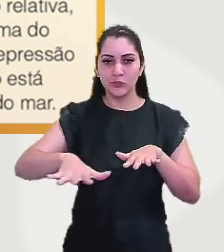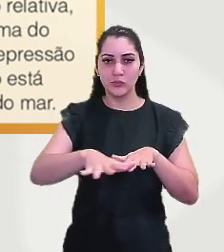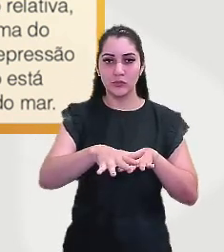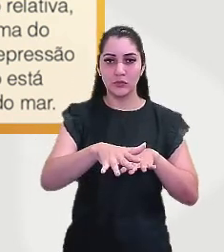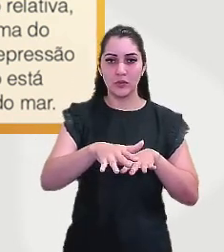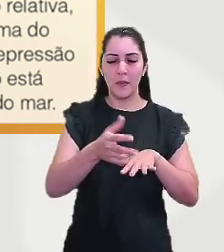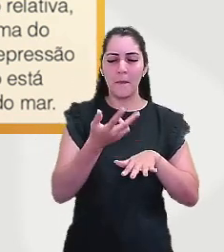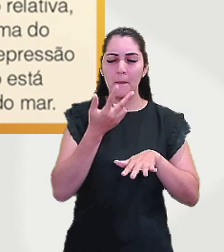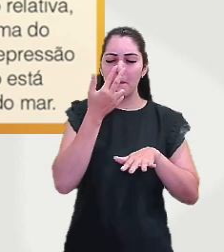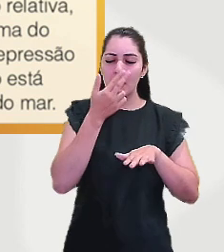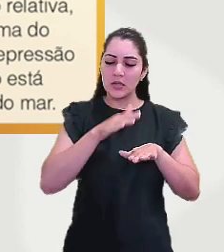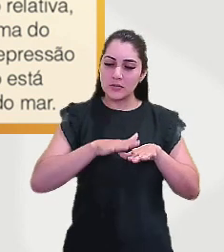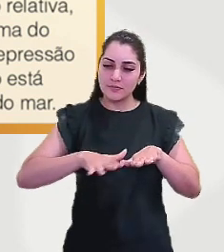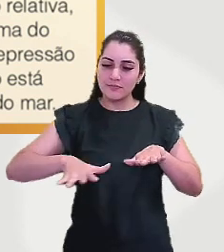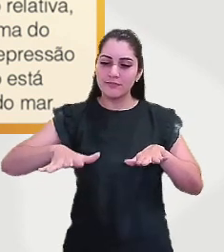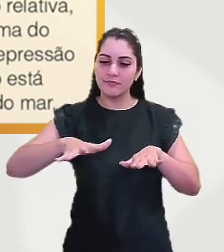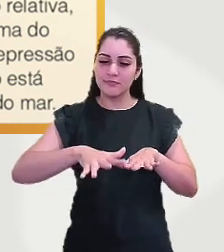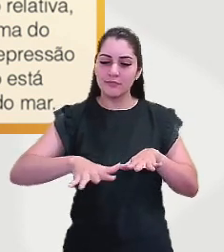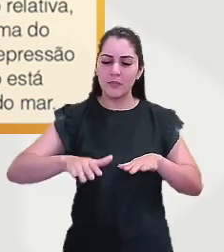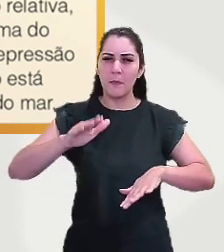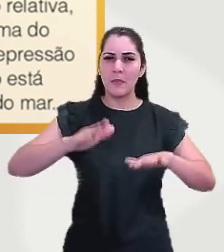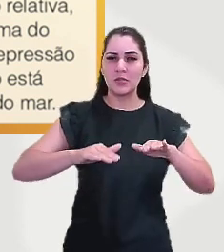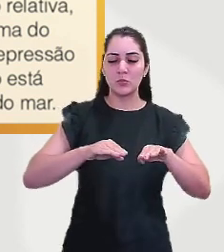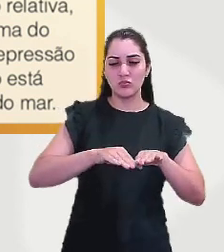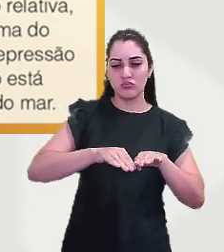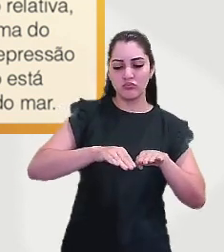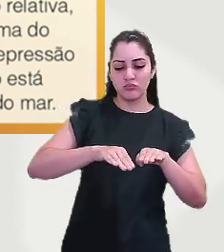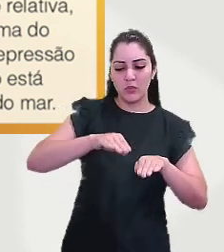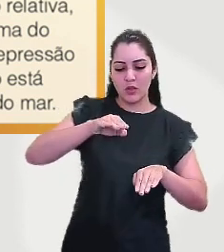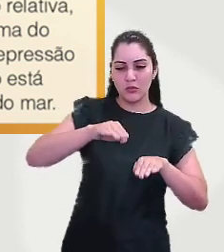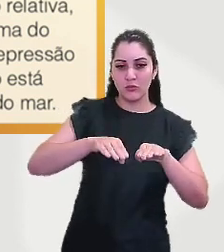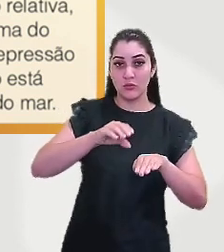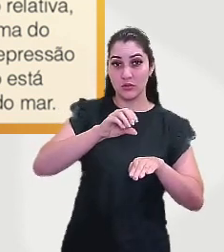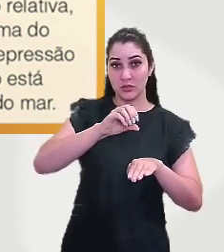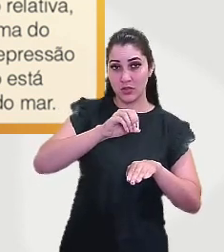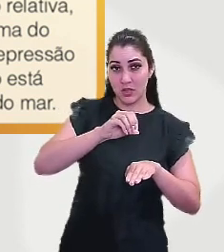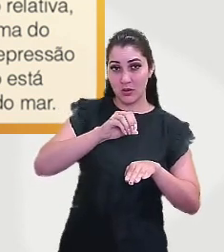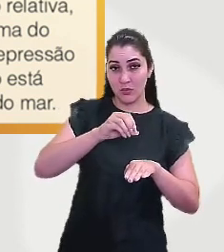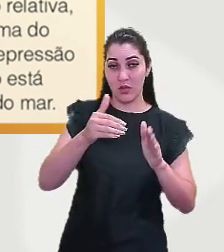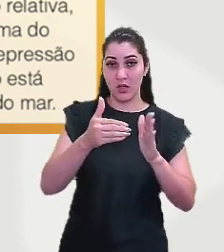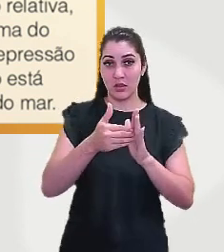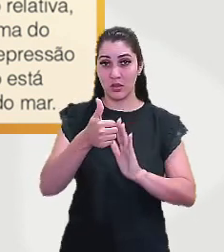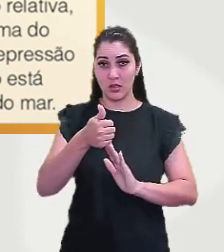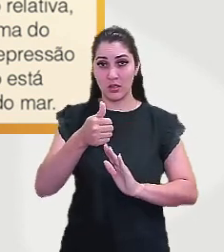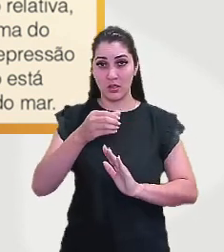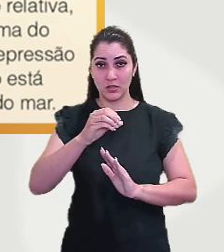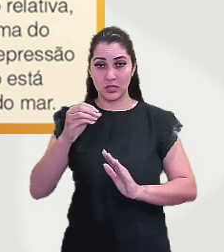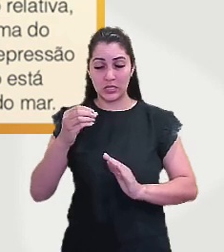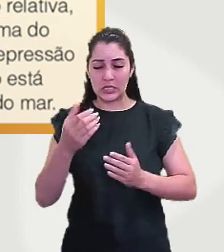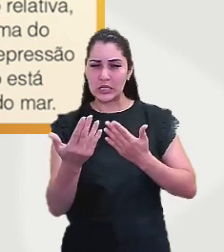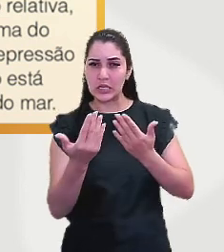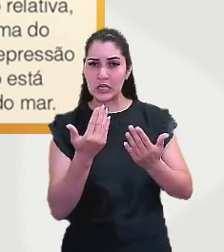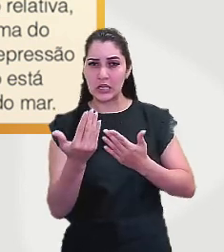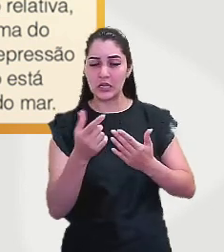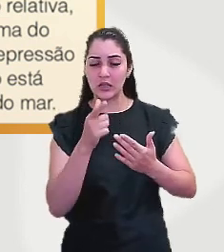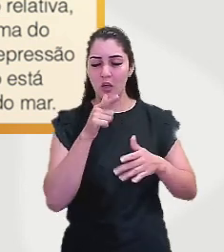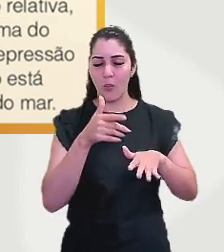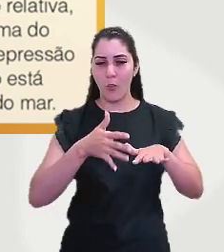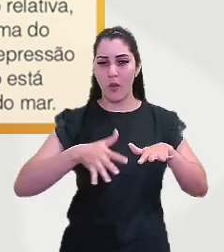ó, terreno plano com altitude de 0 a 100 metros de relação em relação ao nível do mar. E são